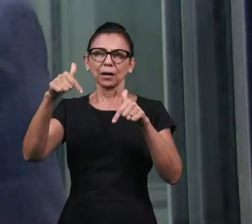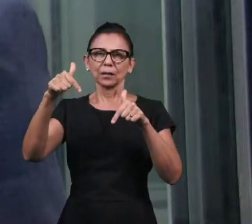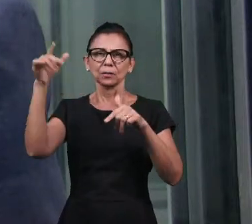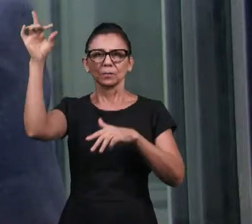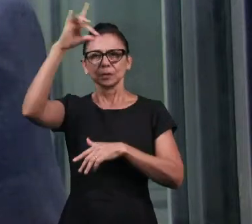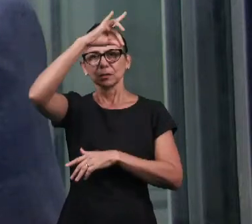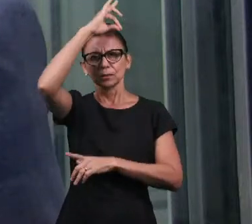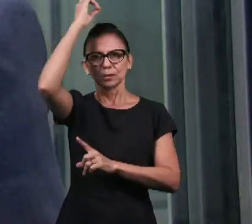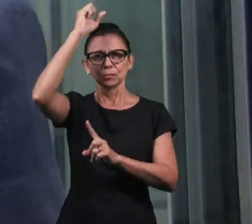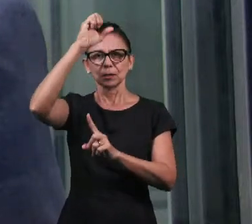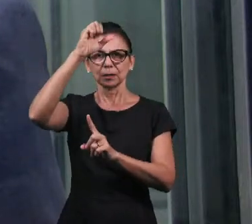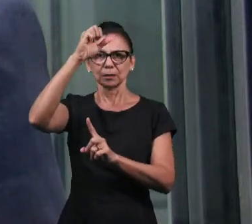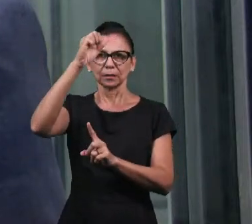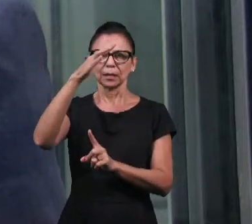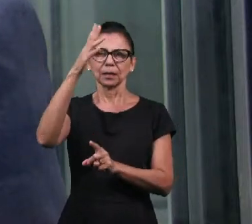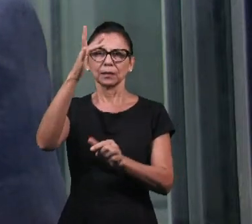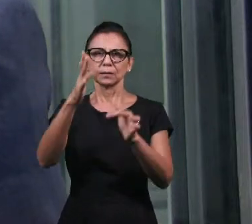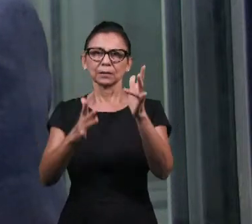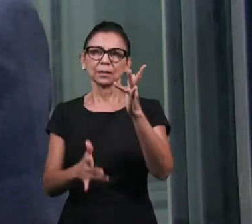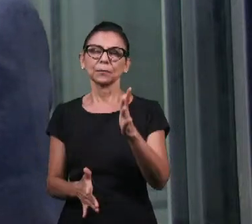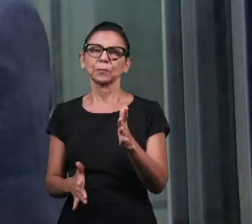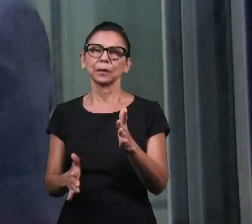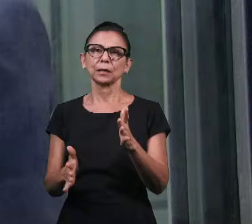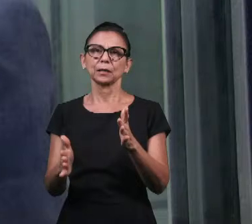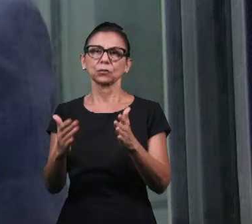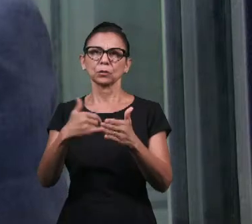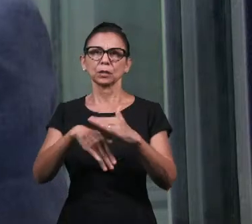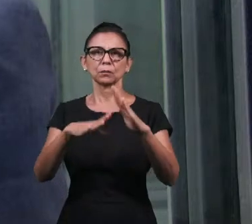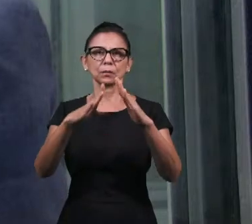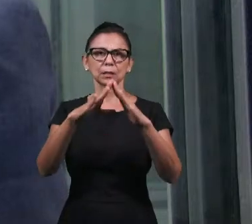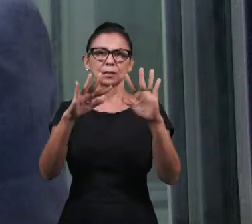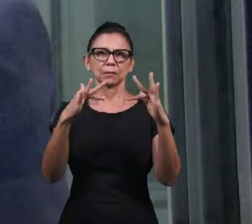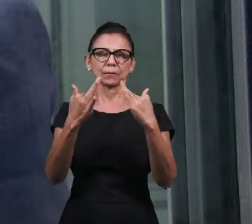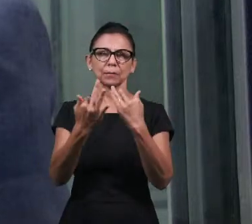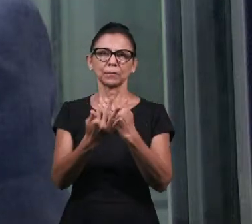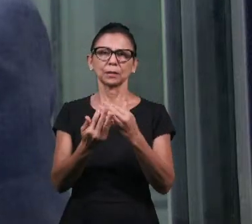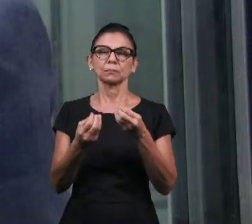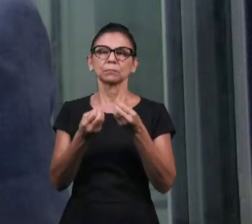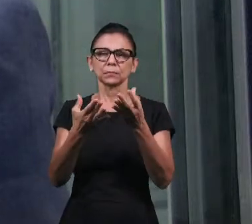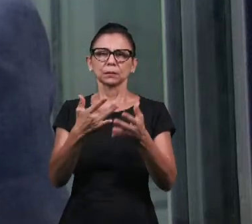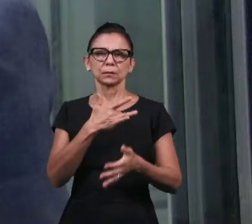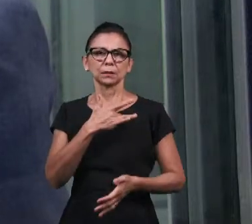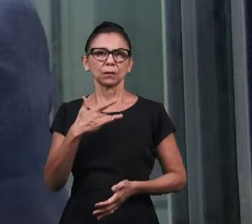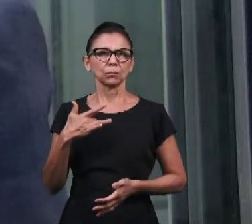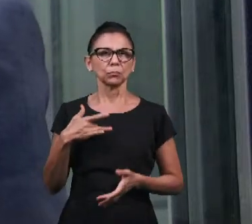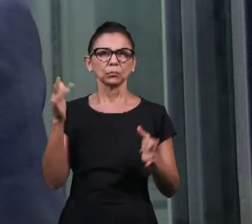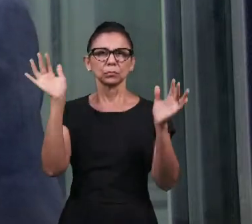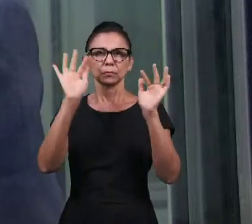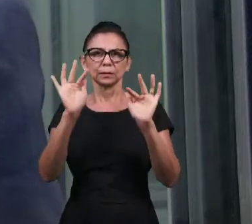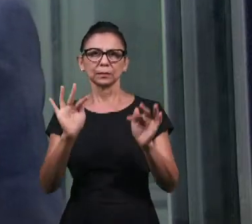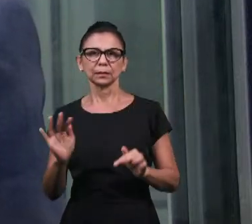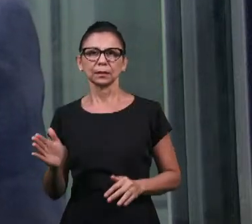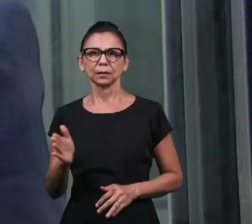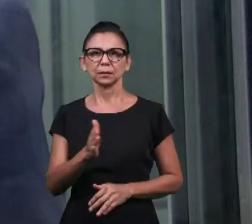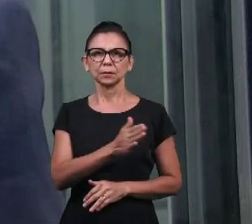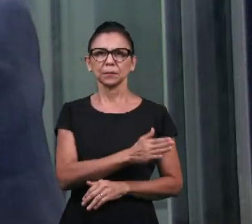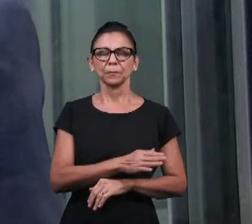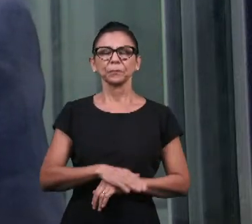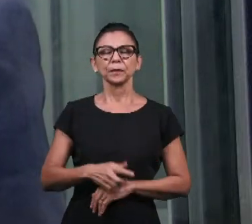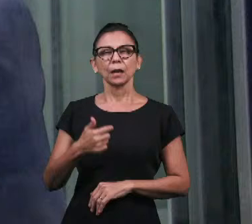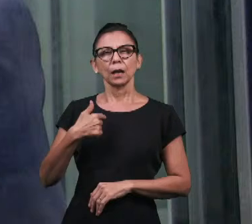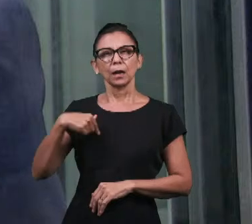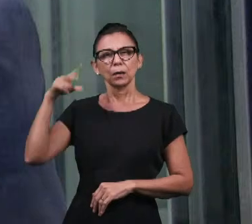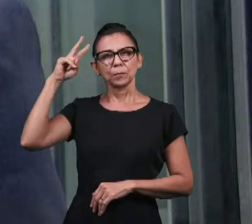saúde, trazendo bonança. Eu me lembro de uma experiência muito bonita ainda quando eu estava na ativa da Polícia